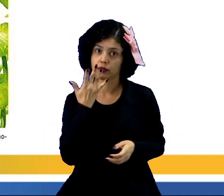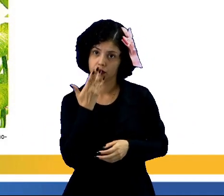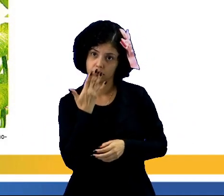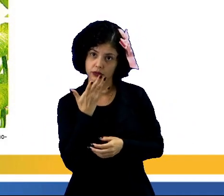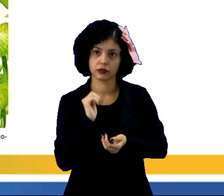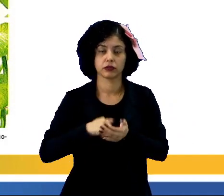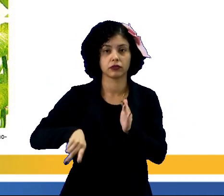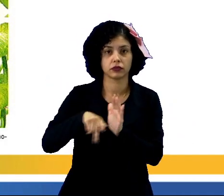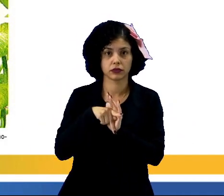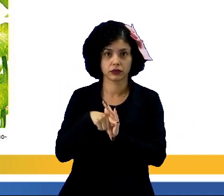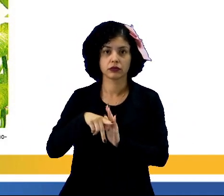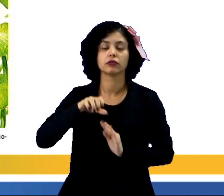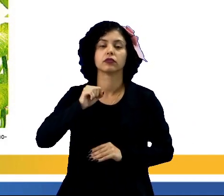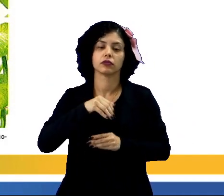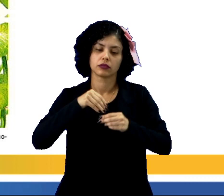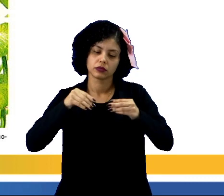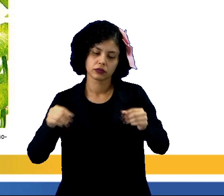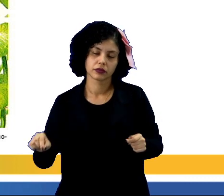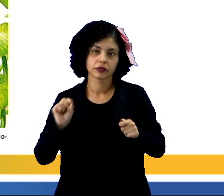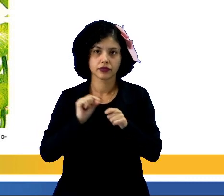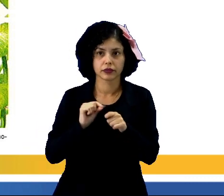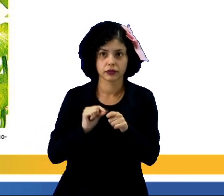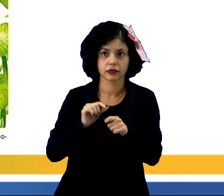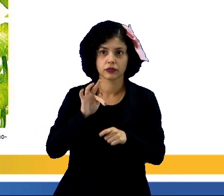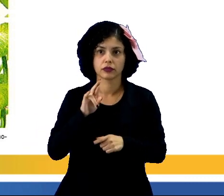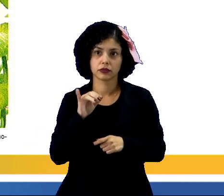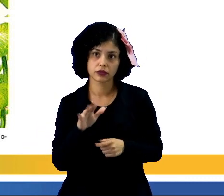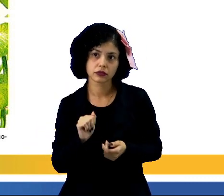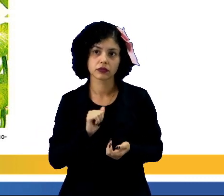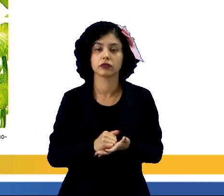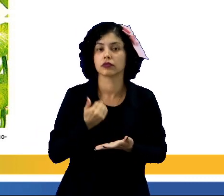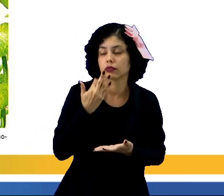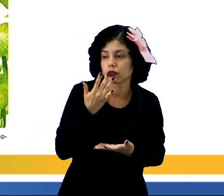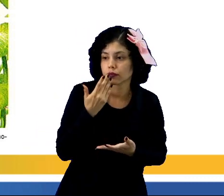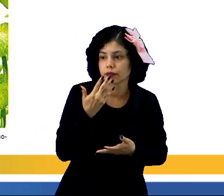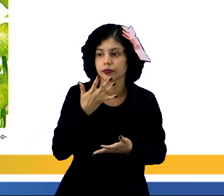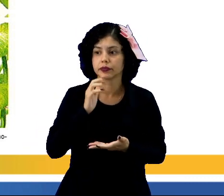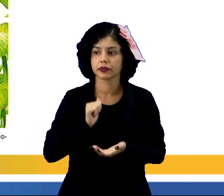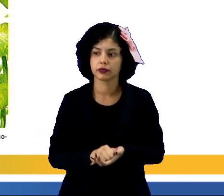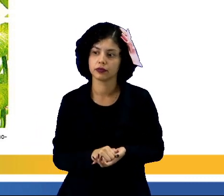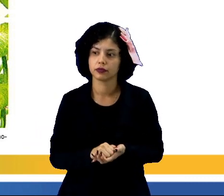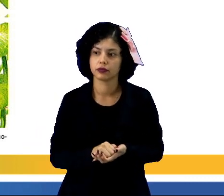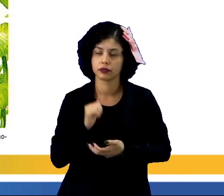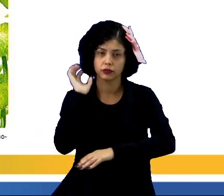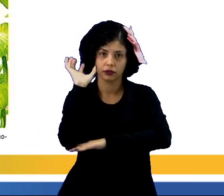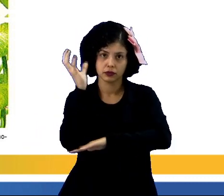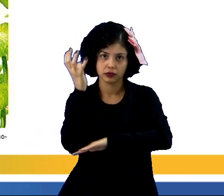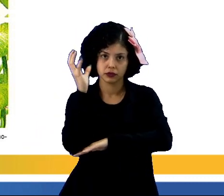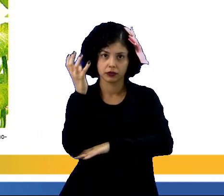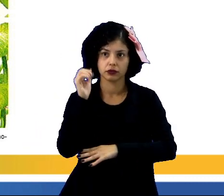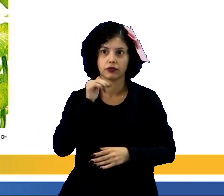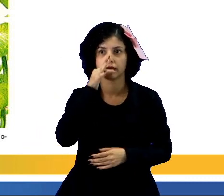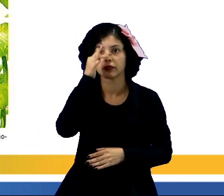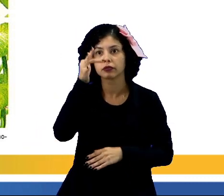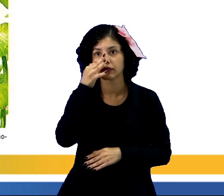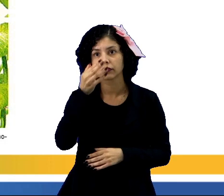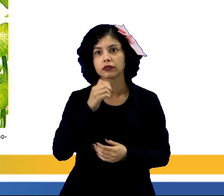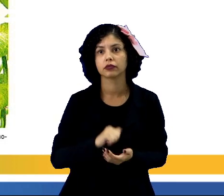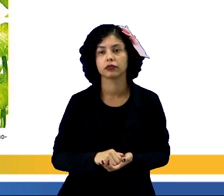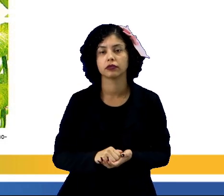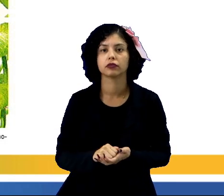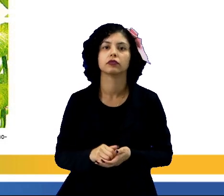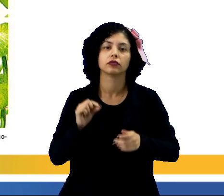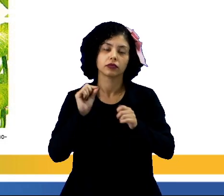da casca da semente, a forma da vagem, a cor da vagem, a posição das flores onde